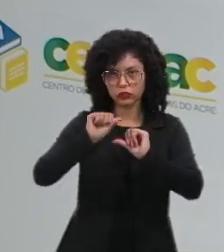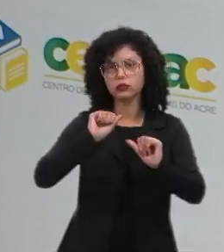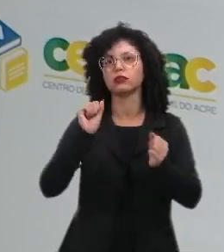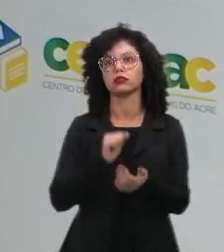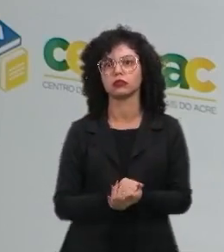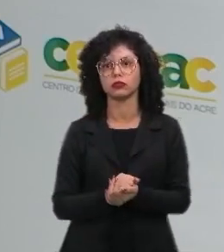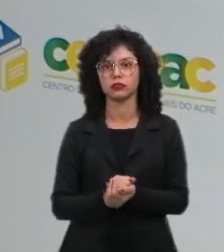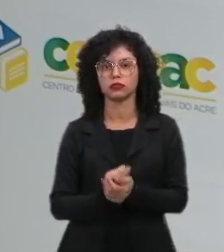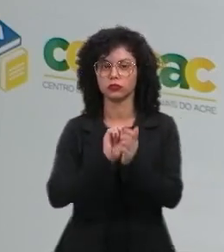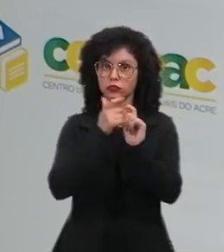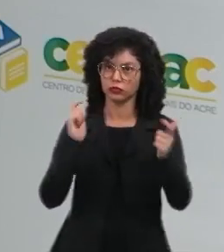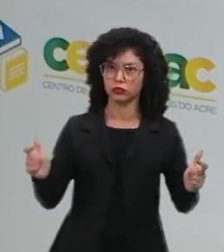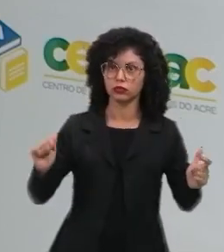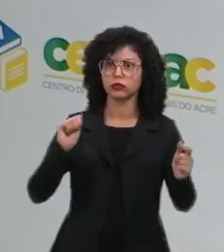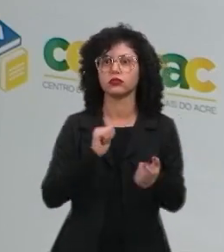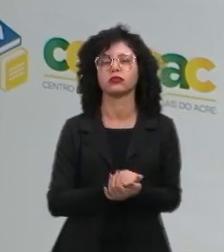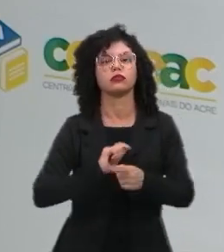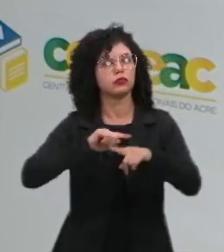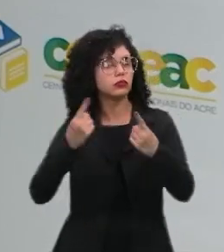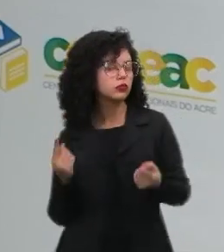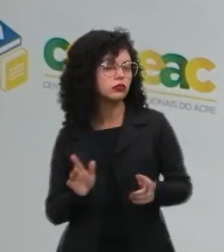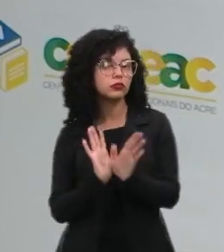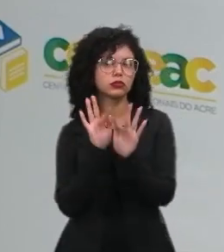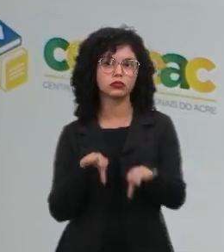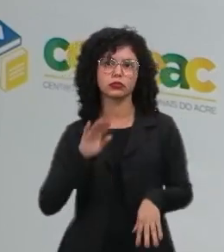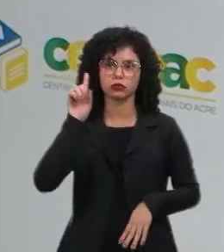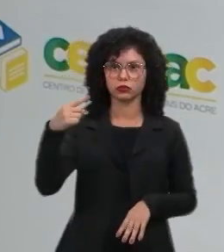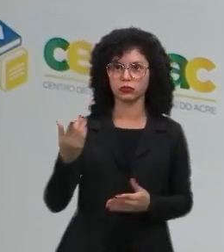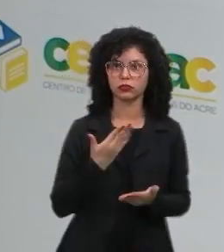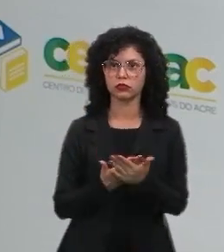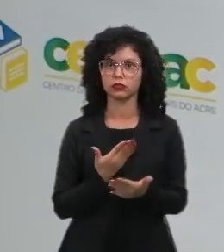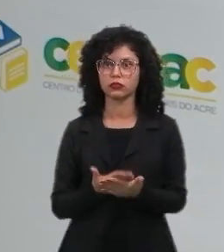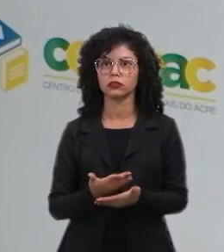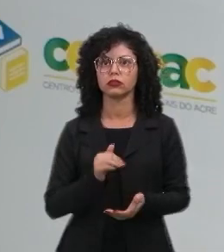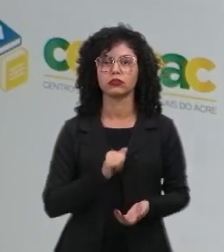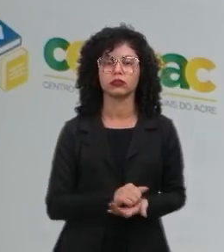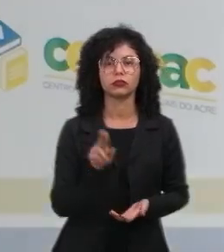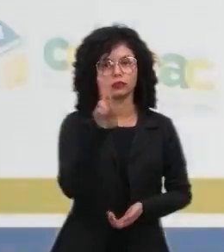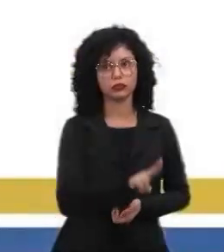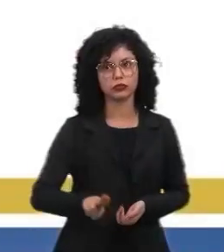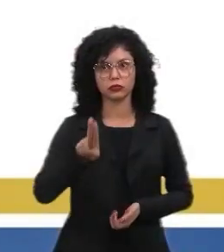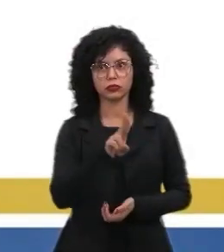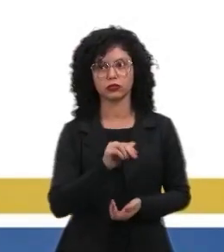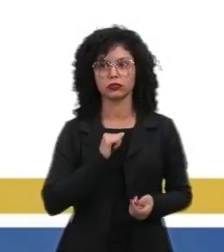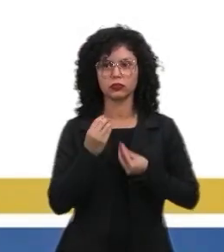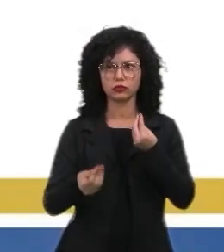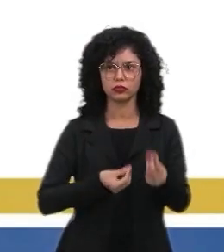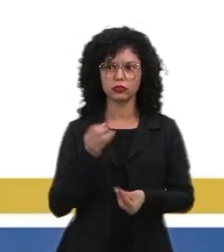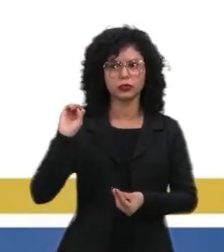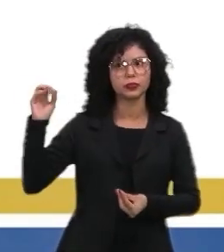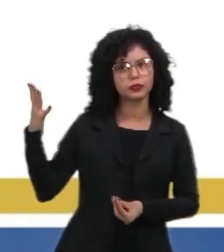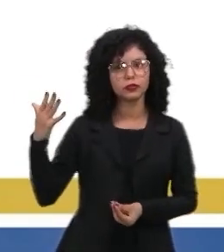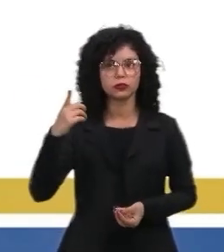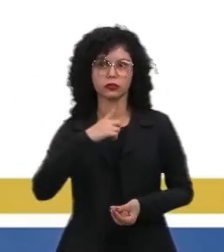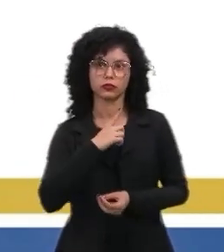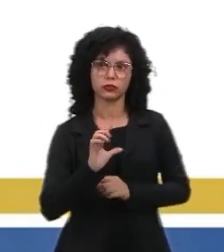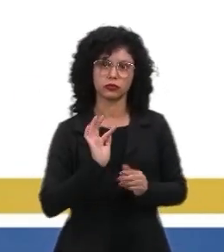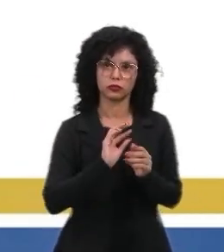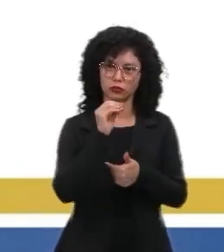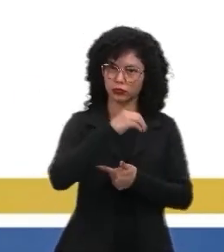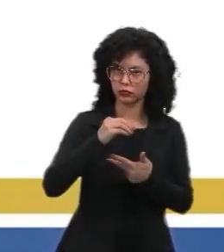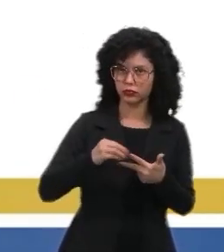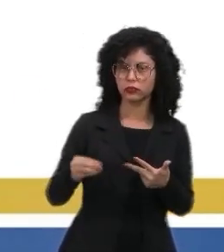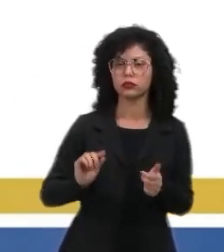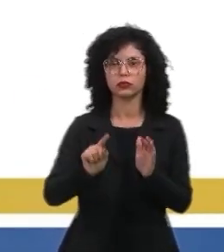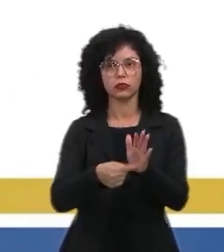o sorvetão, tá? Mas isso é nosso tema para a próxima aula. Mas, utilizando o sorvete, como que isso cai no Enem, professor?